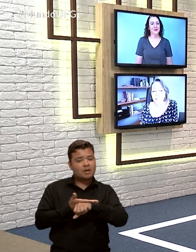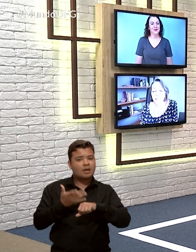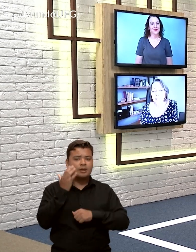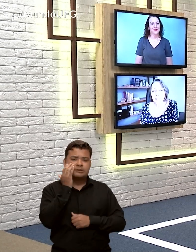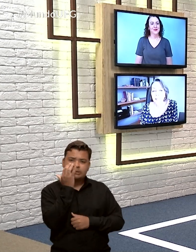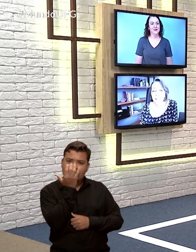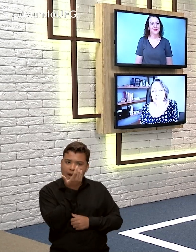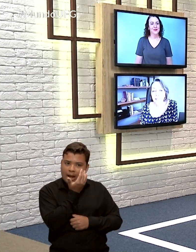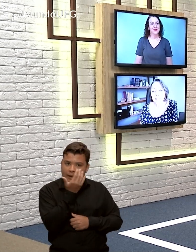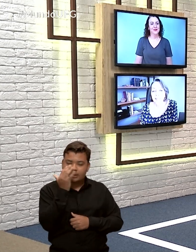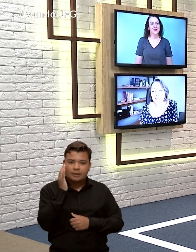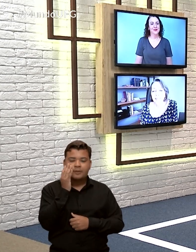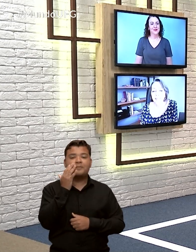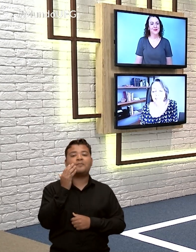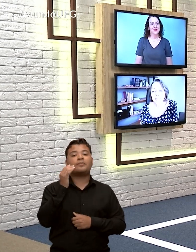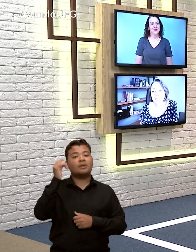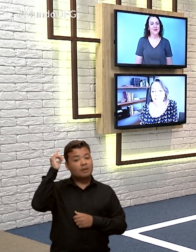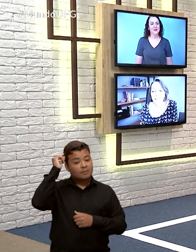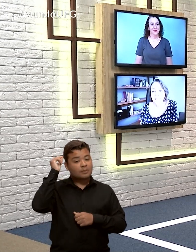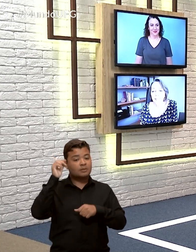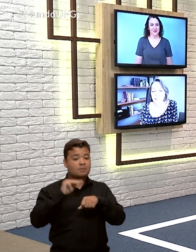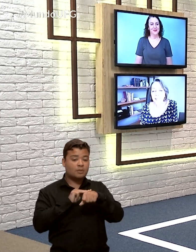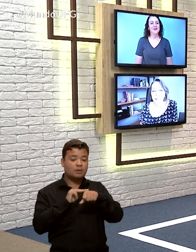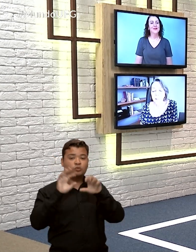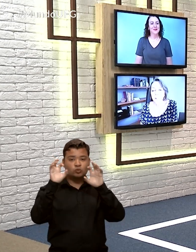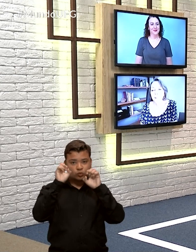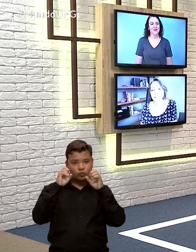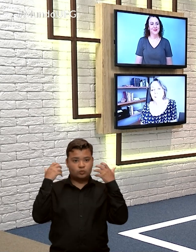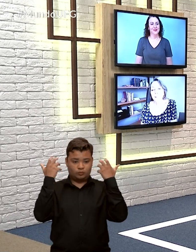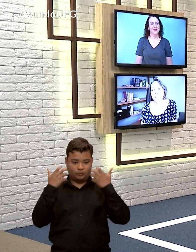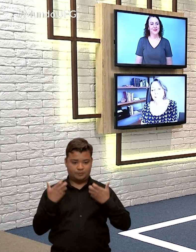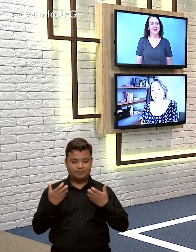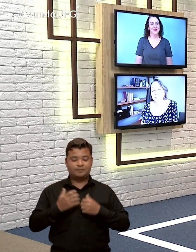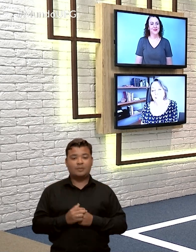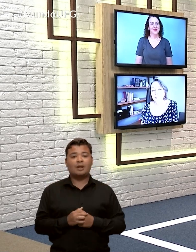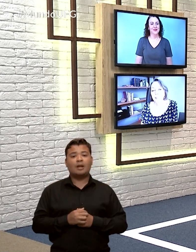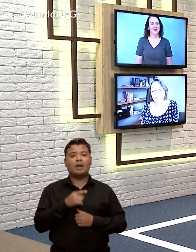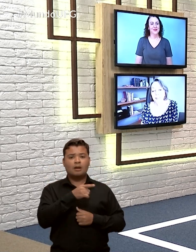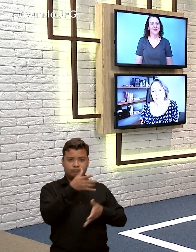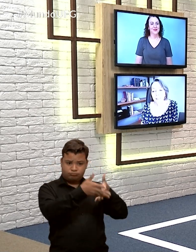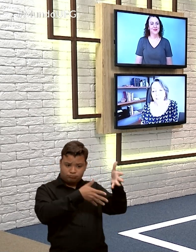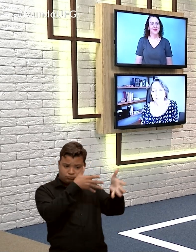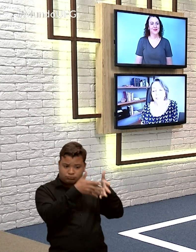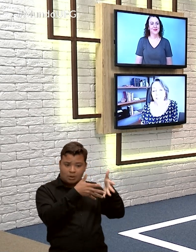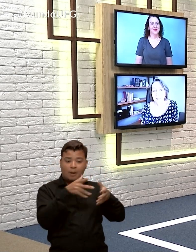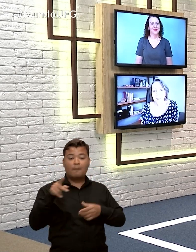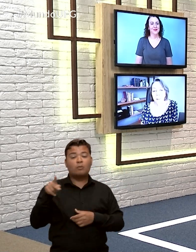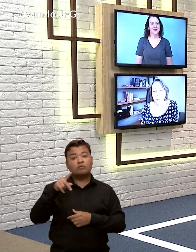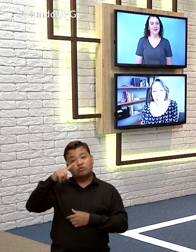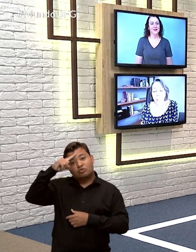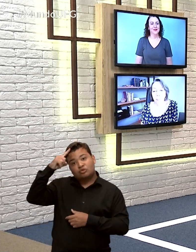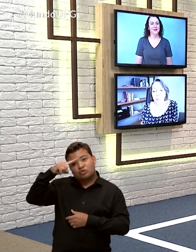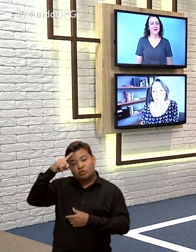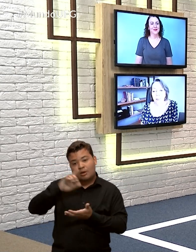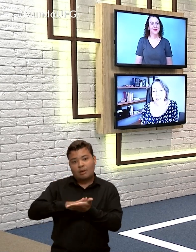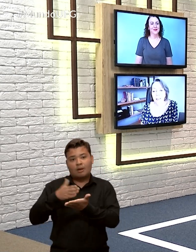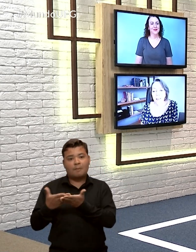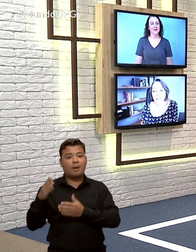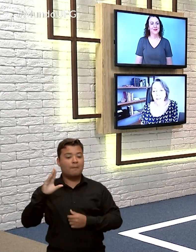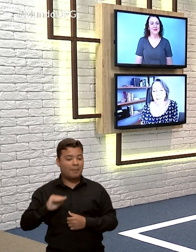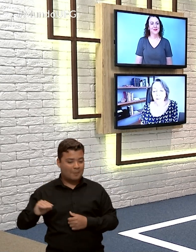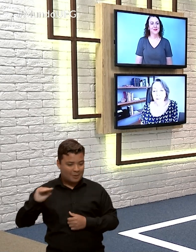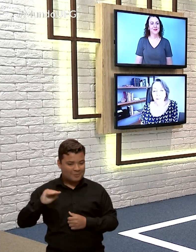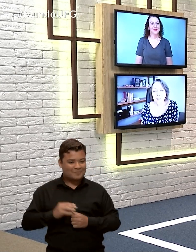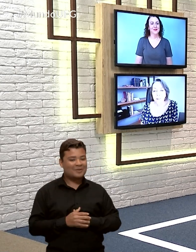e cabelo castanho escuro cacheado. E o professor Diego Barbosa vai fazer a interpretação da Libras para o português. Tudo